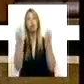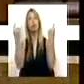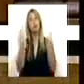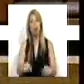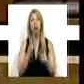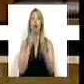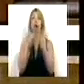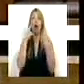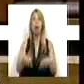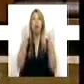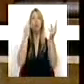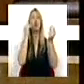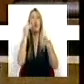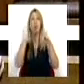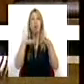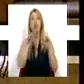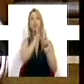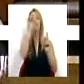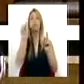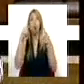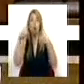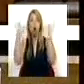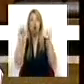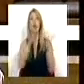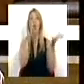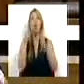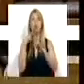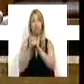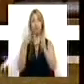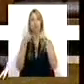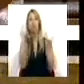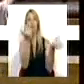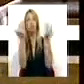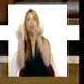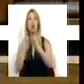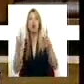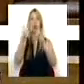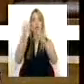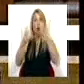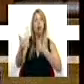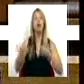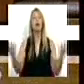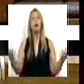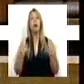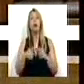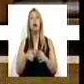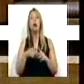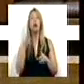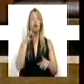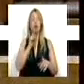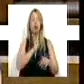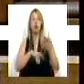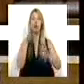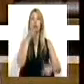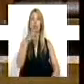o planeamento dessas ações. Senhor Presidente, Senhoras e Senhores Deputados, terceira ideia. Prende-se